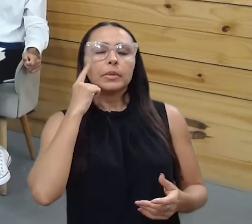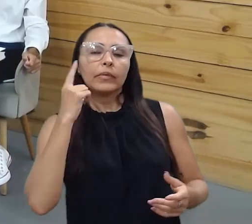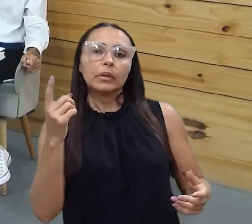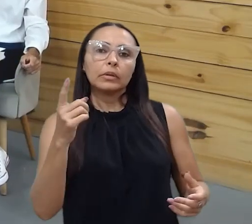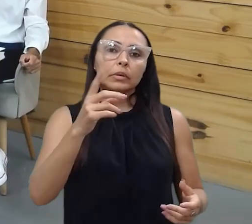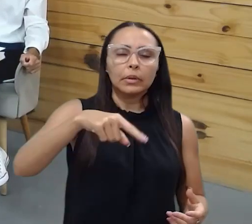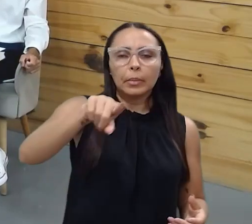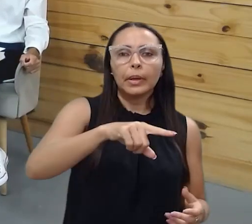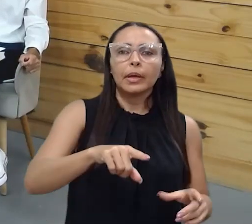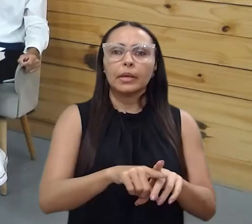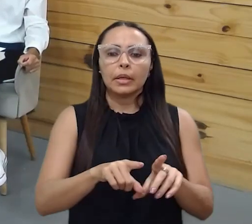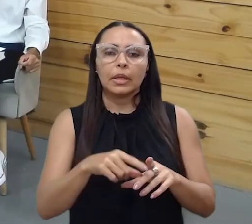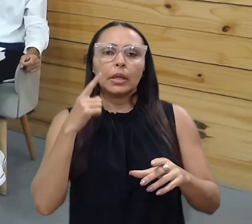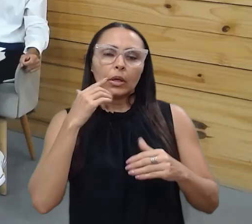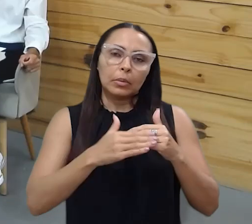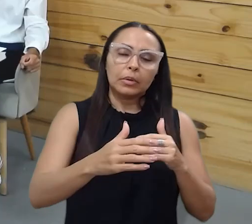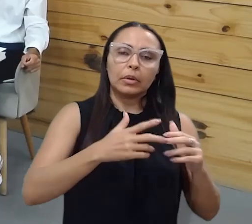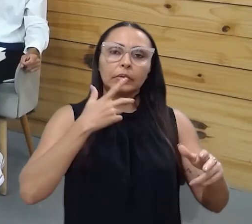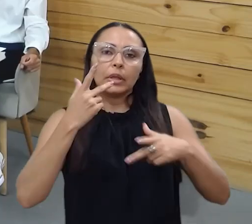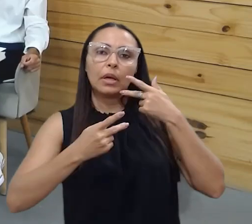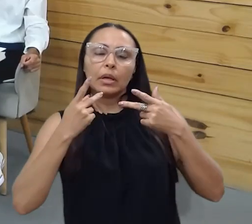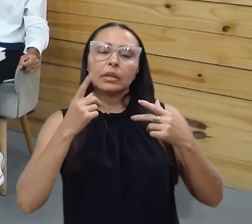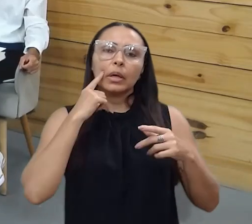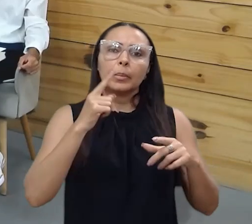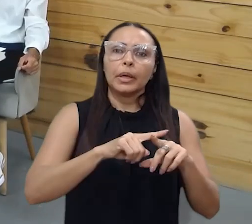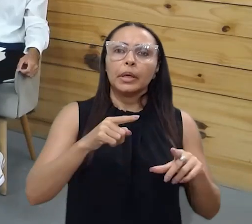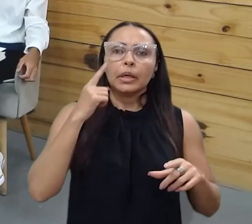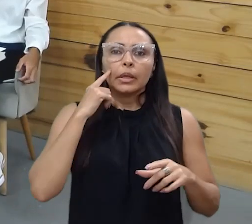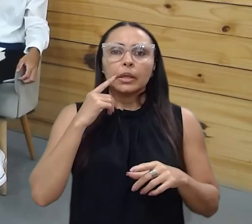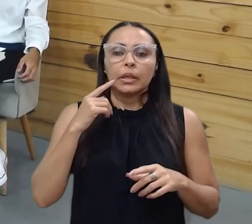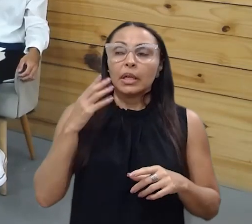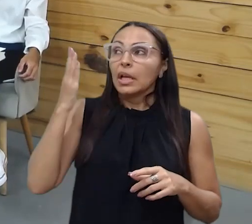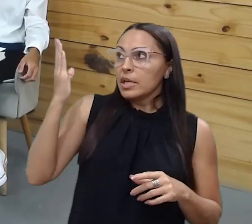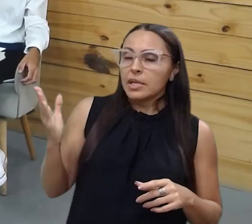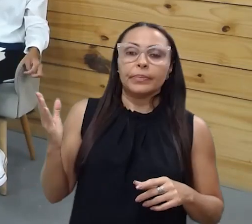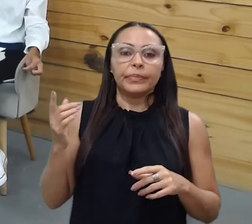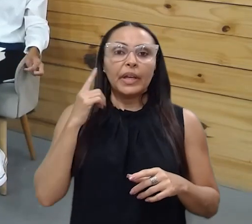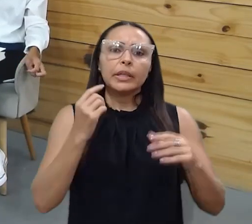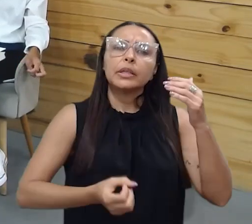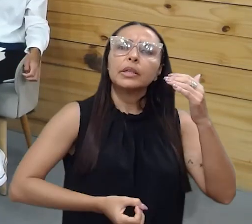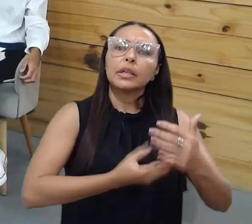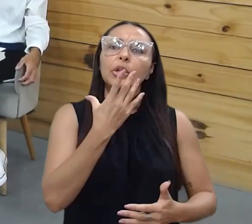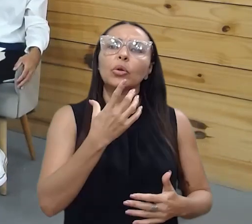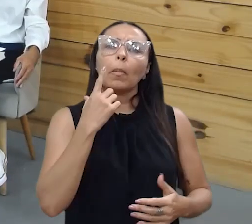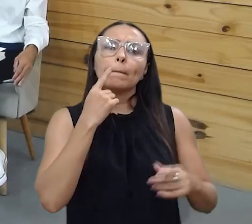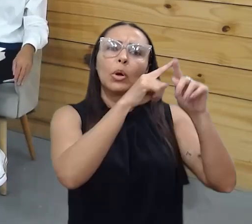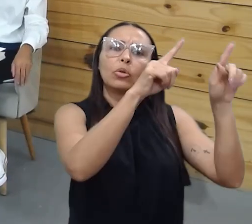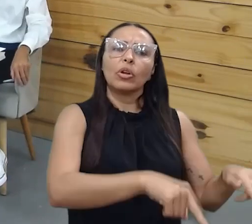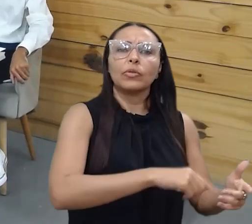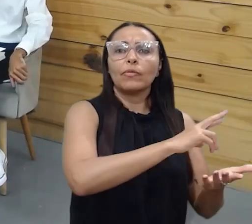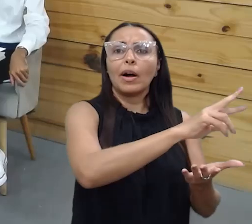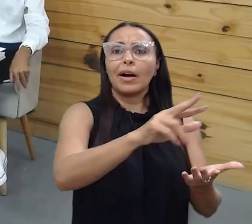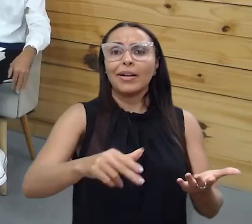observar Aloysio Magalhães, né, que a gente começou a falar, mas aí está a cara de Aloysio, né? E ele criou vários projetos